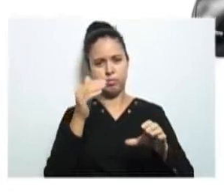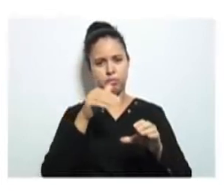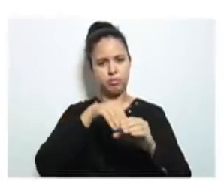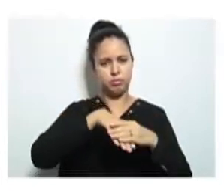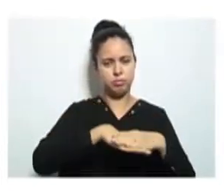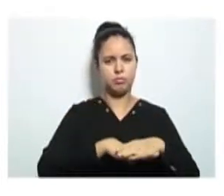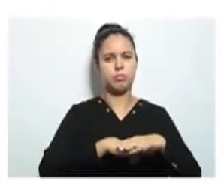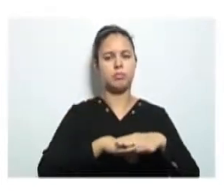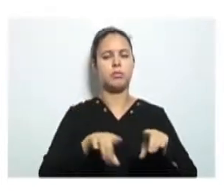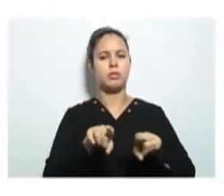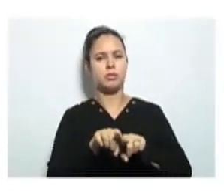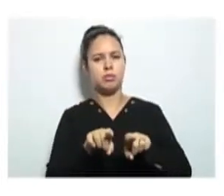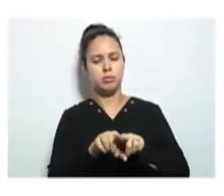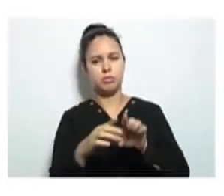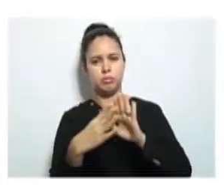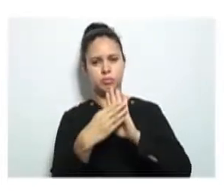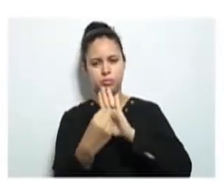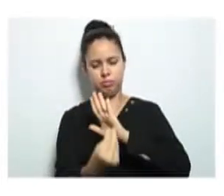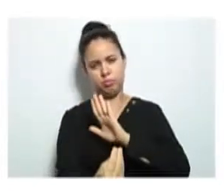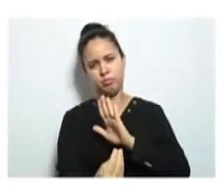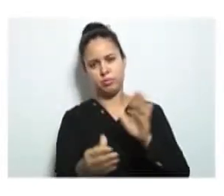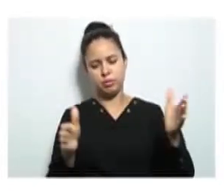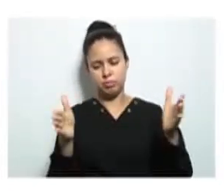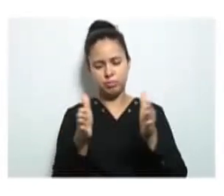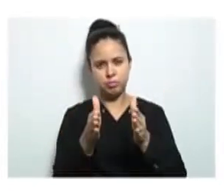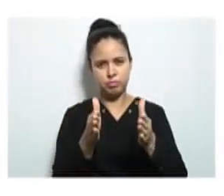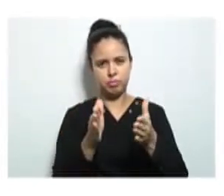termos modelos compactos como os tablets.